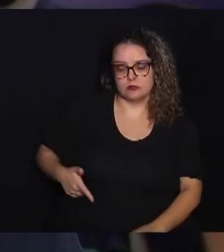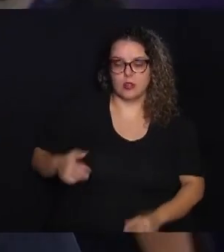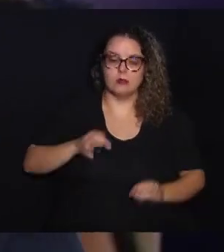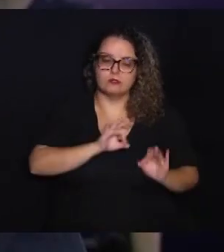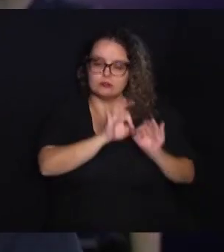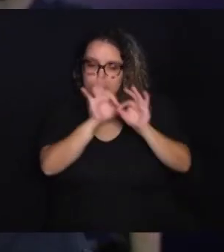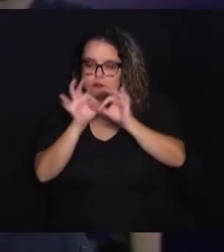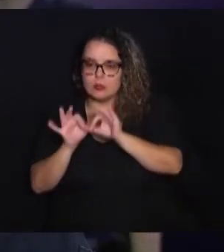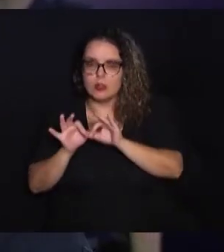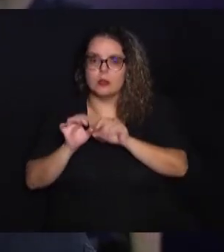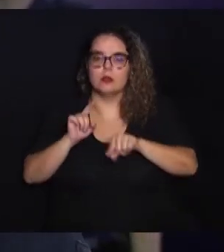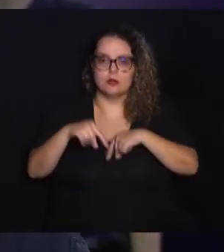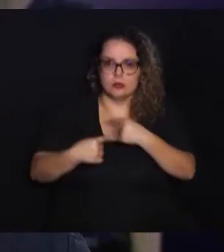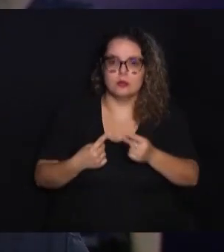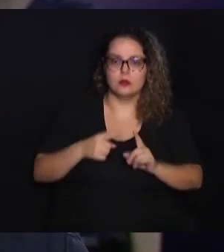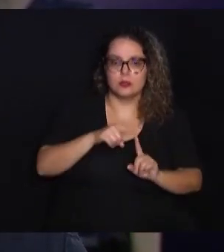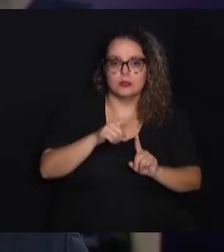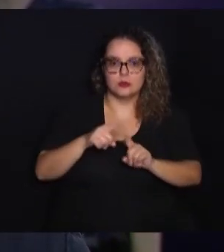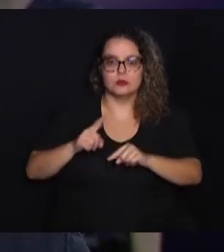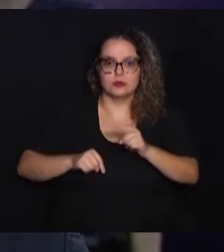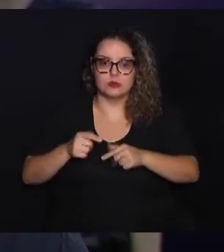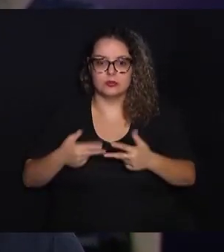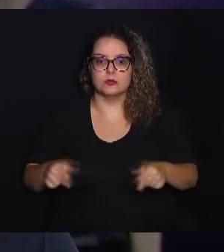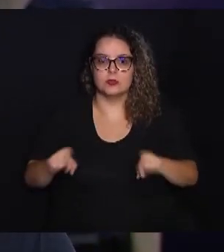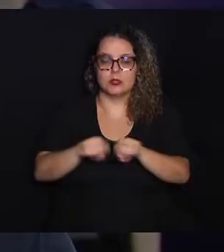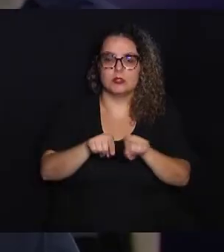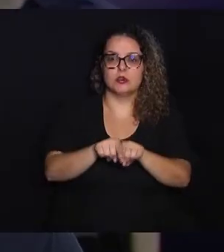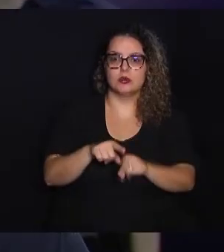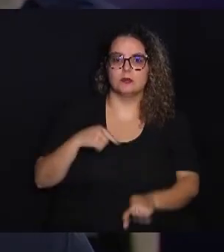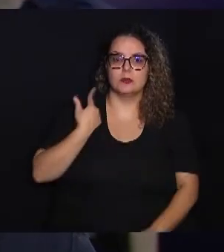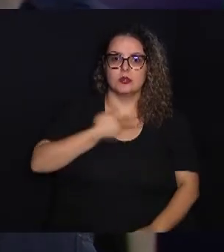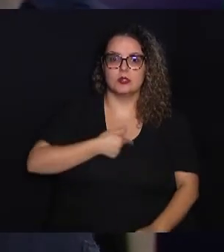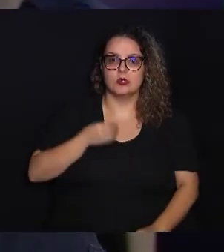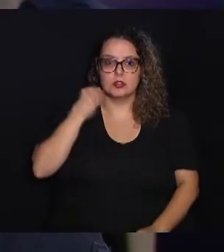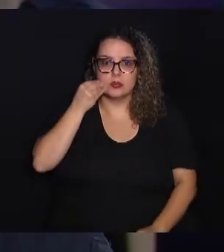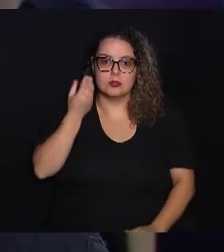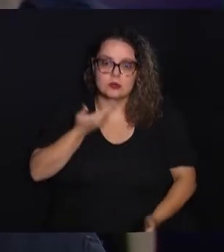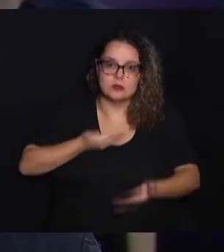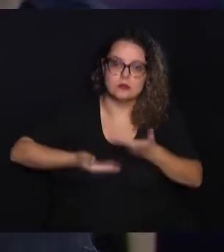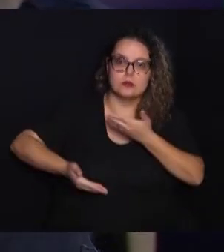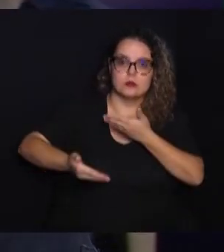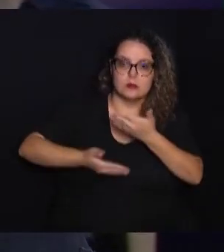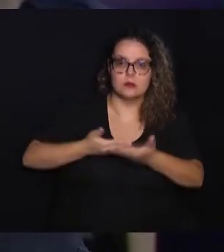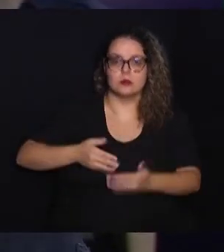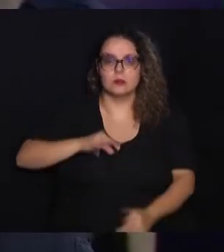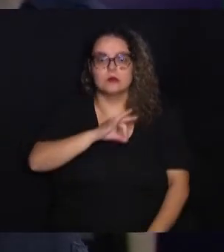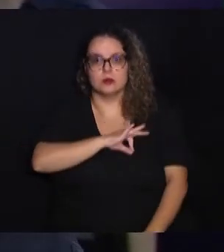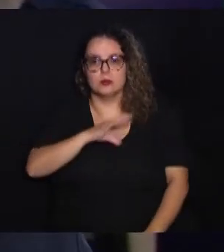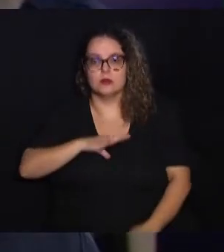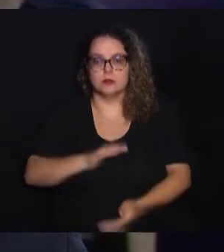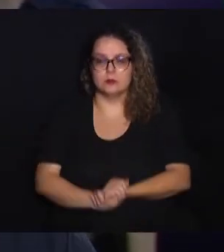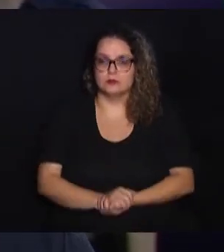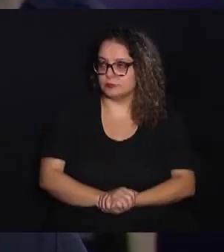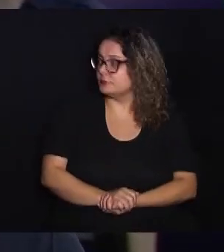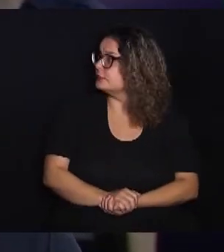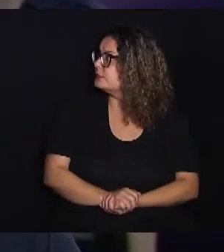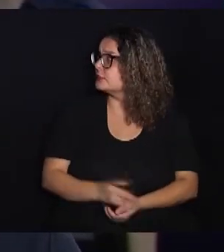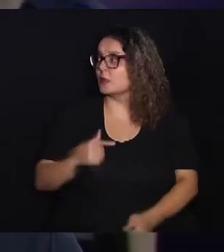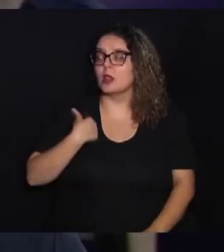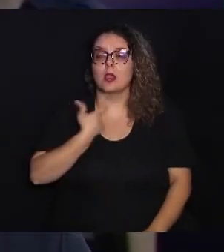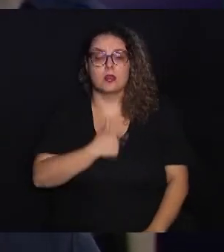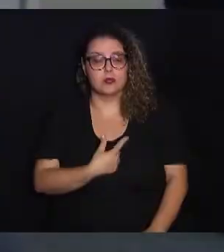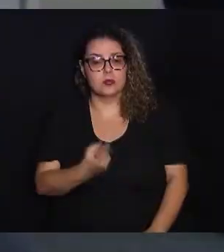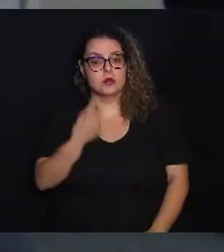tecnologias, parte de armamento, monitoramento e outros tipos de equipamento também, e para a gente também trocar experiências com outras